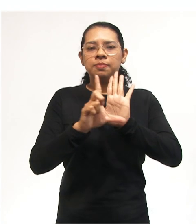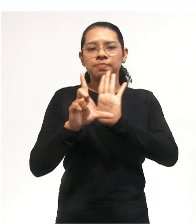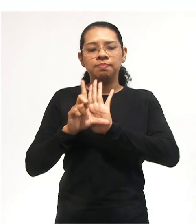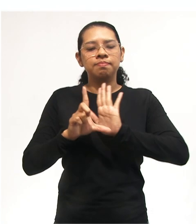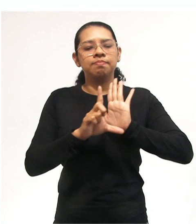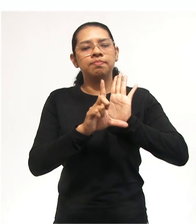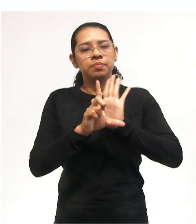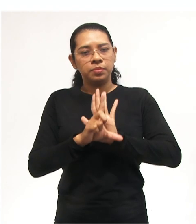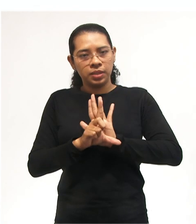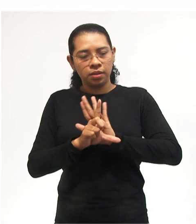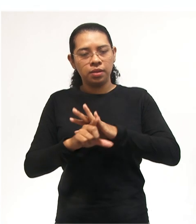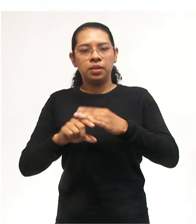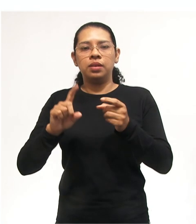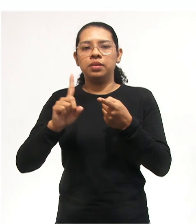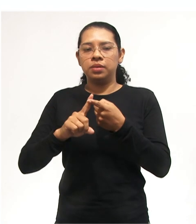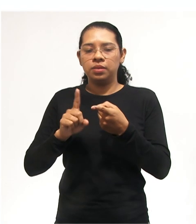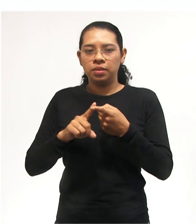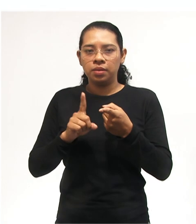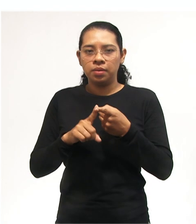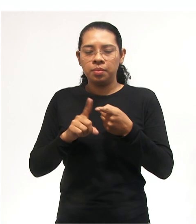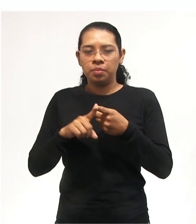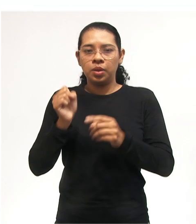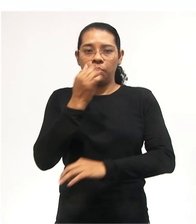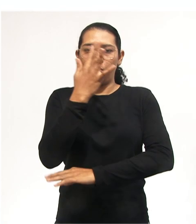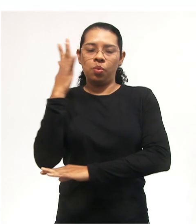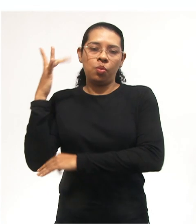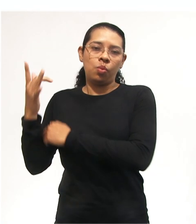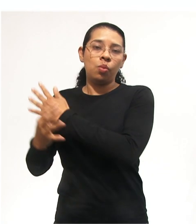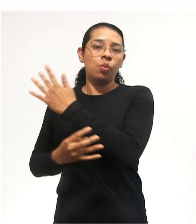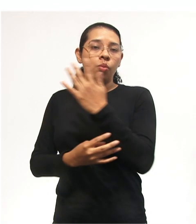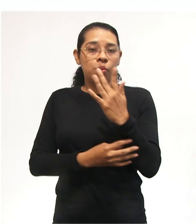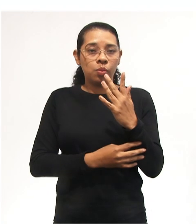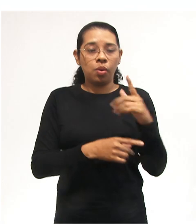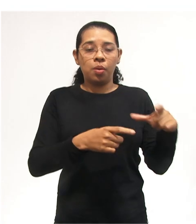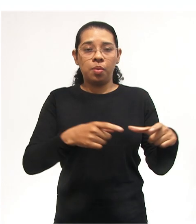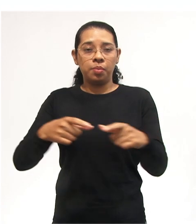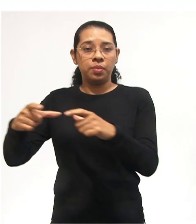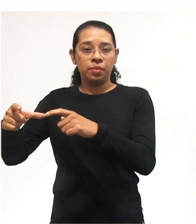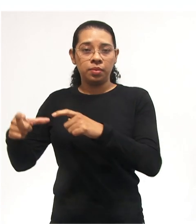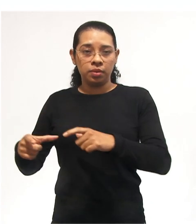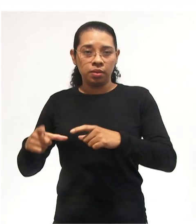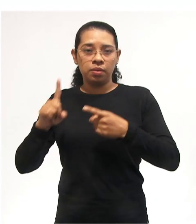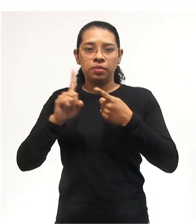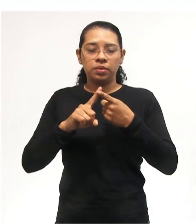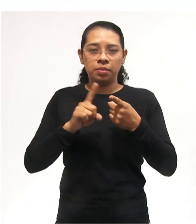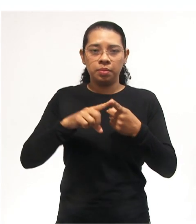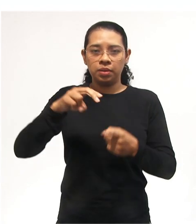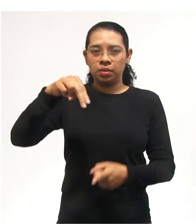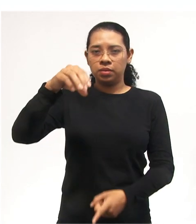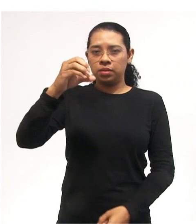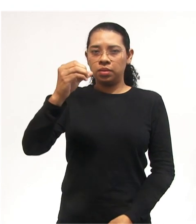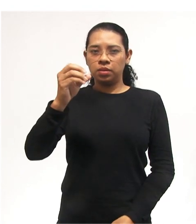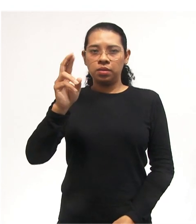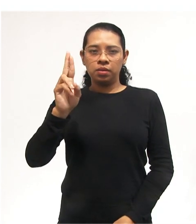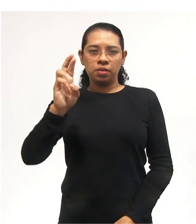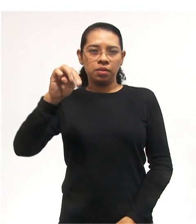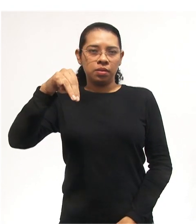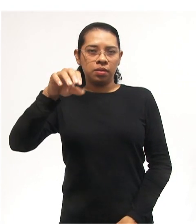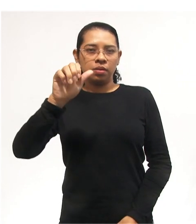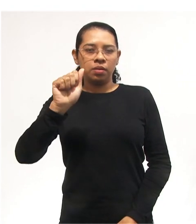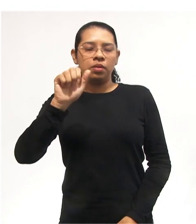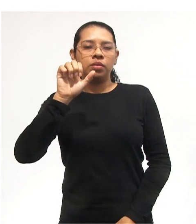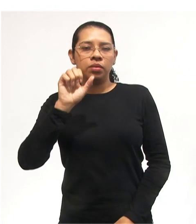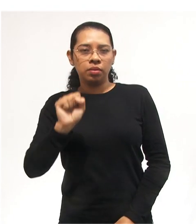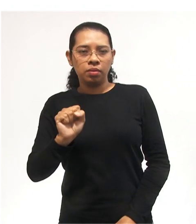intelectual, de regulação ambiental e as normas técnicas, ok? Também a criação de infraestrutura, como